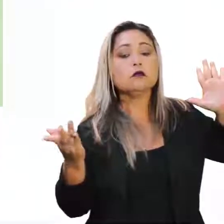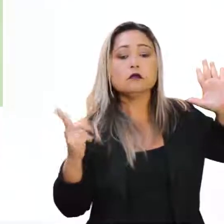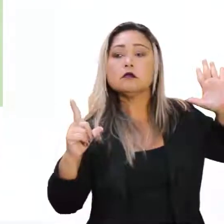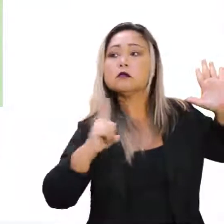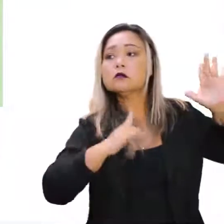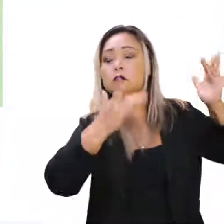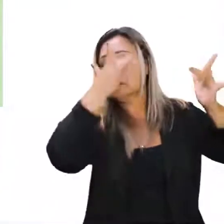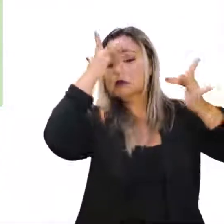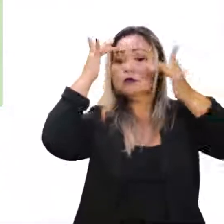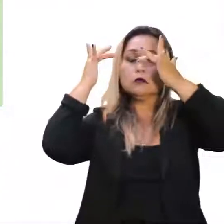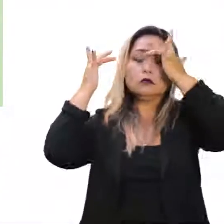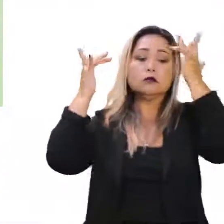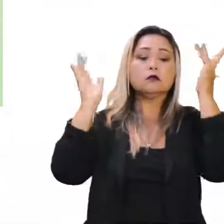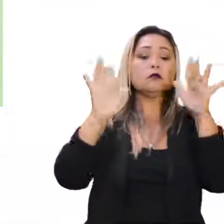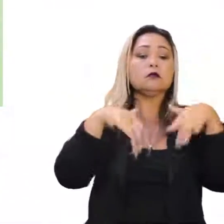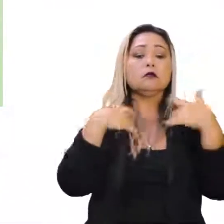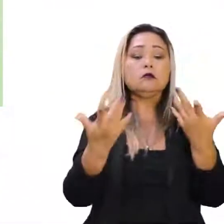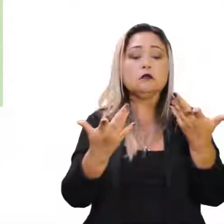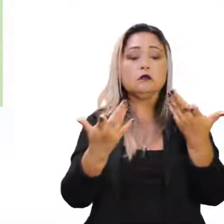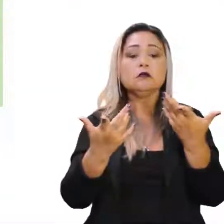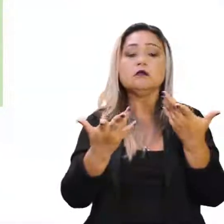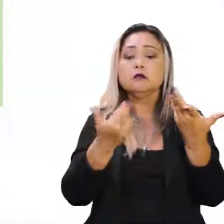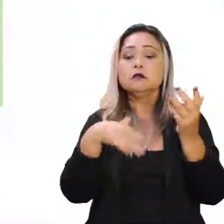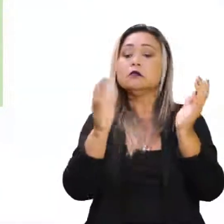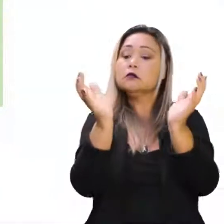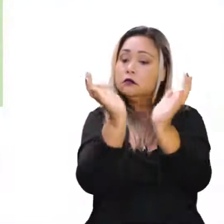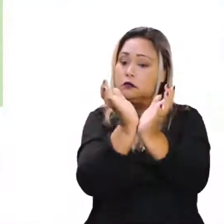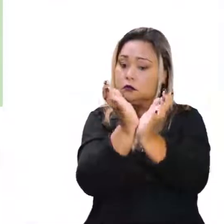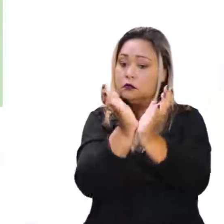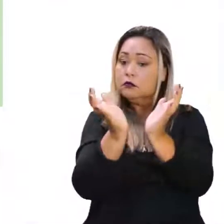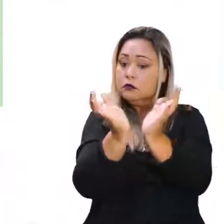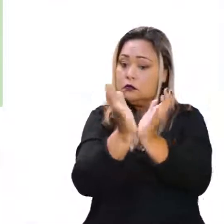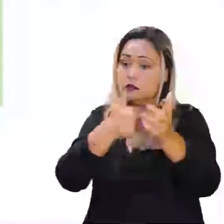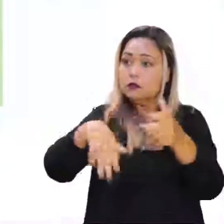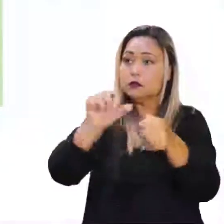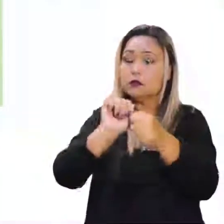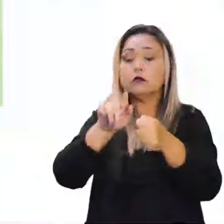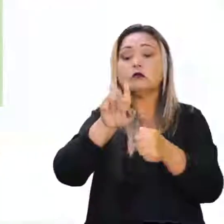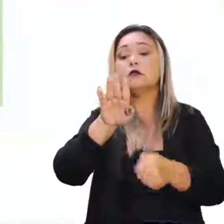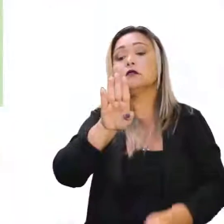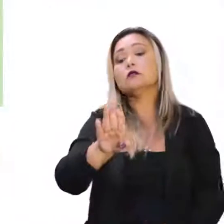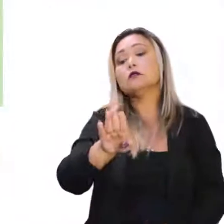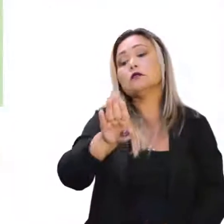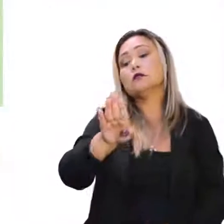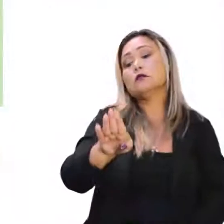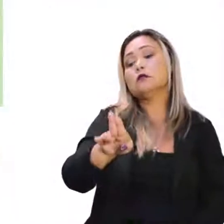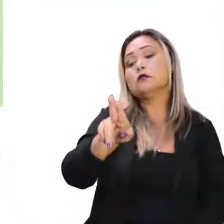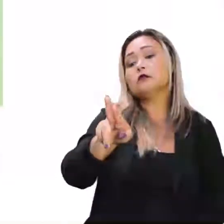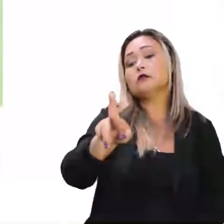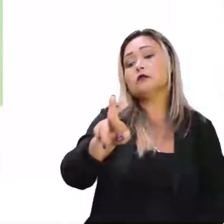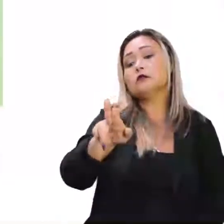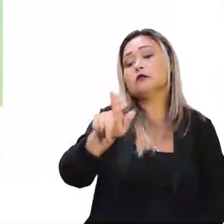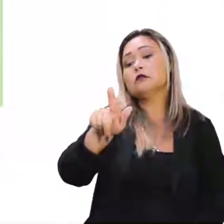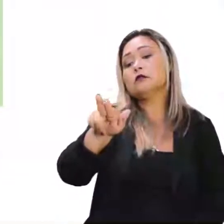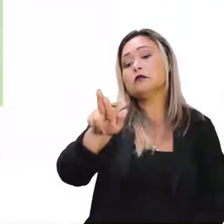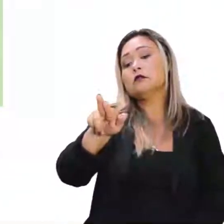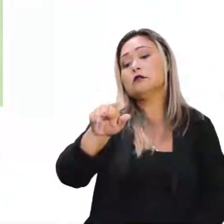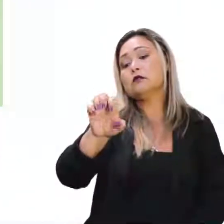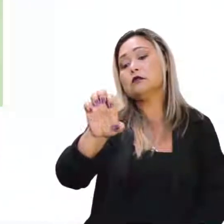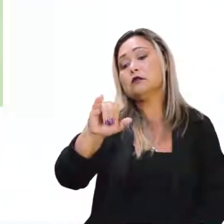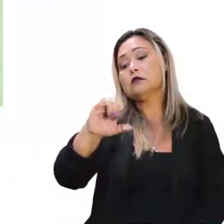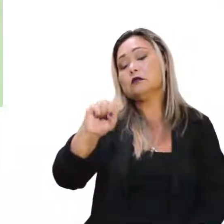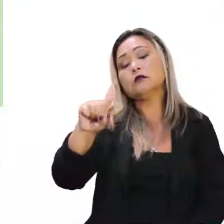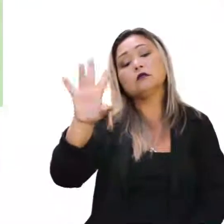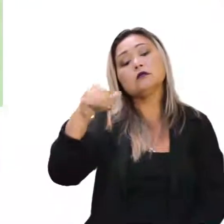tinha tanto pessoas da burguesia também, né, professor, com esse ideal, como tinha pessoas também de classe